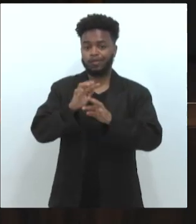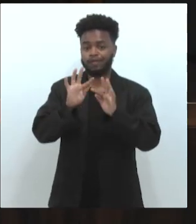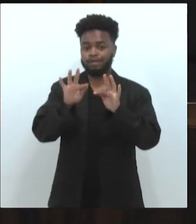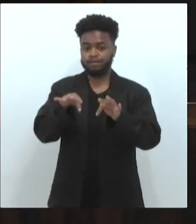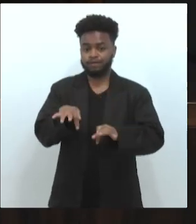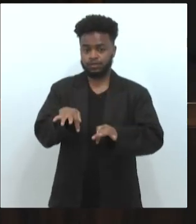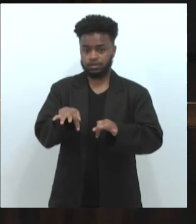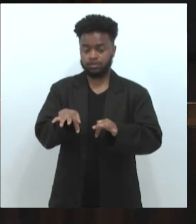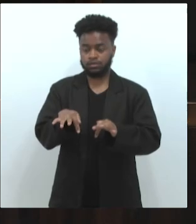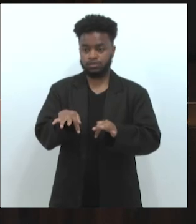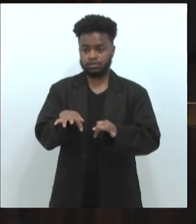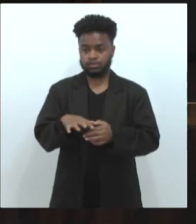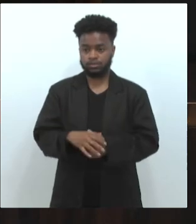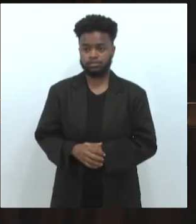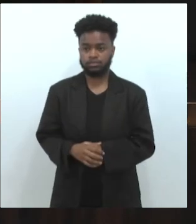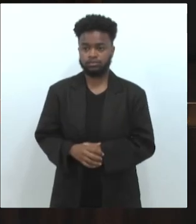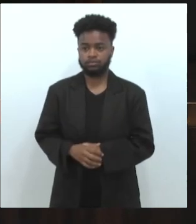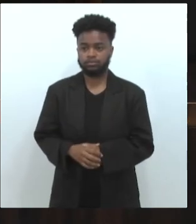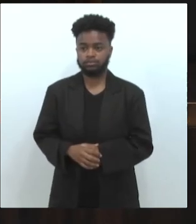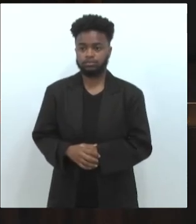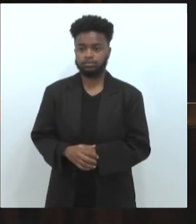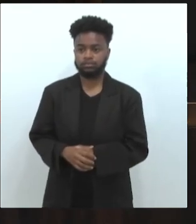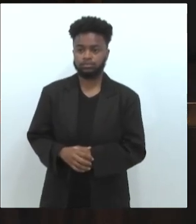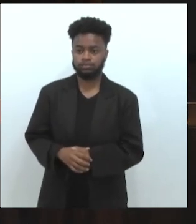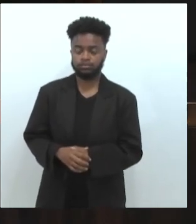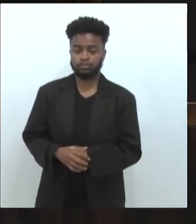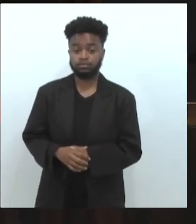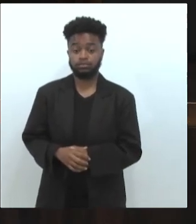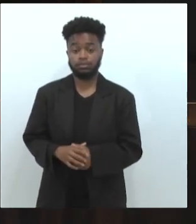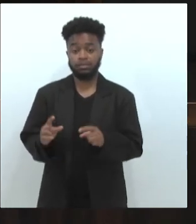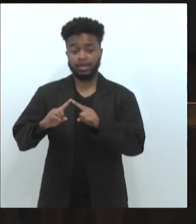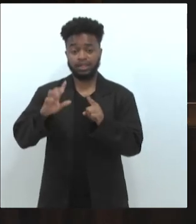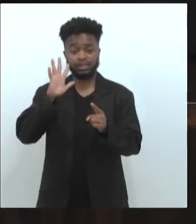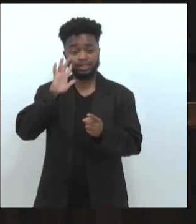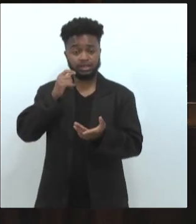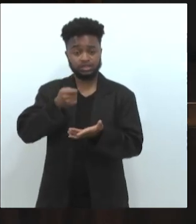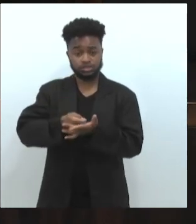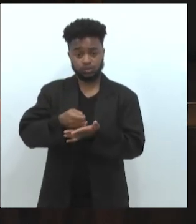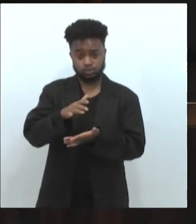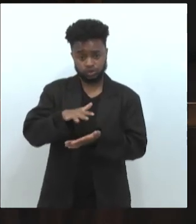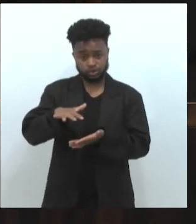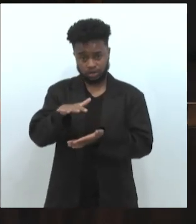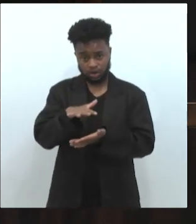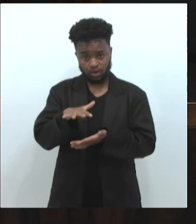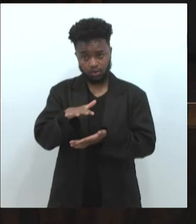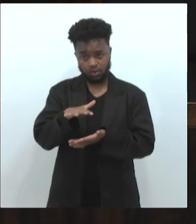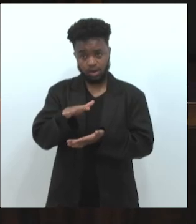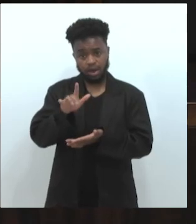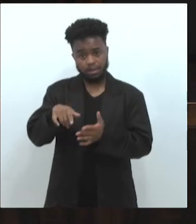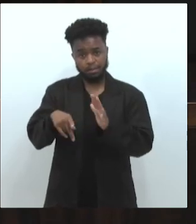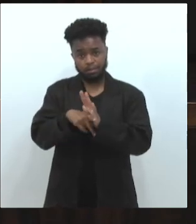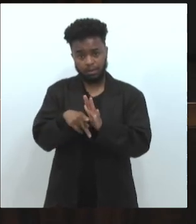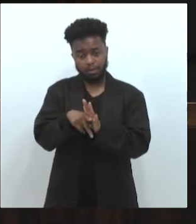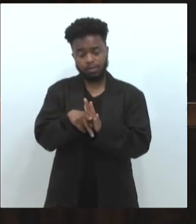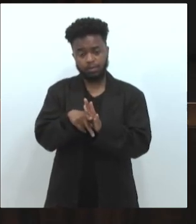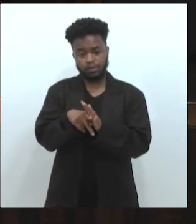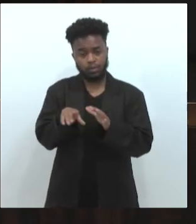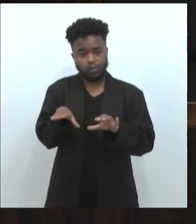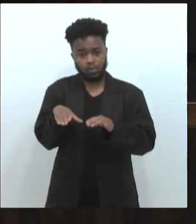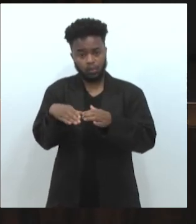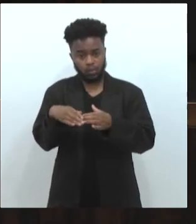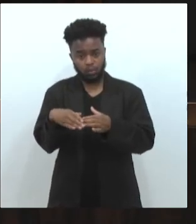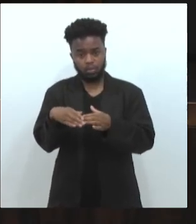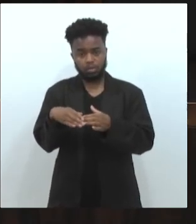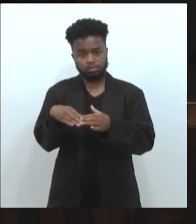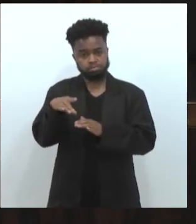expediente final. E essas decisões, em geral, são da mesa diretora. Mas eu não